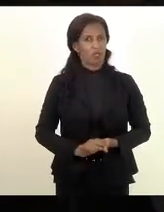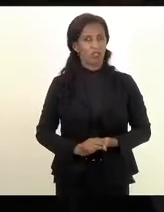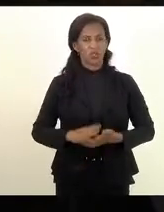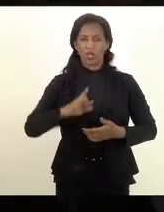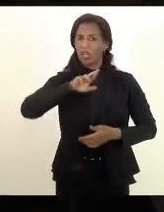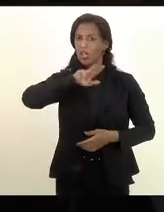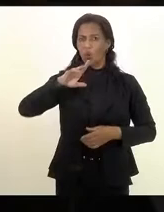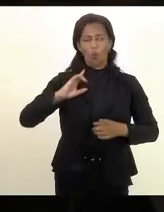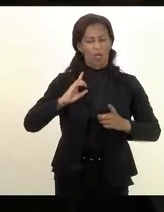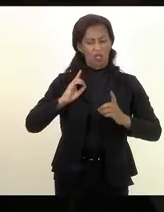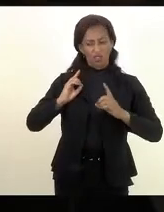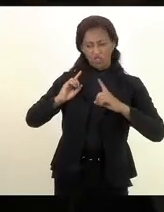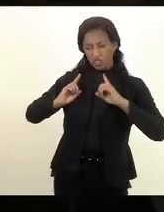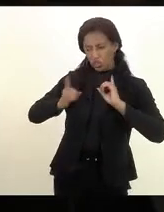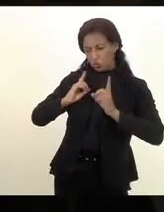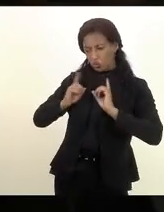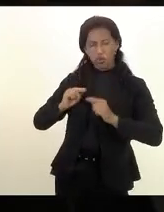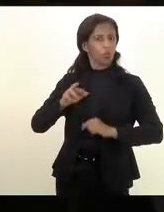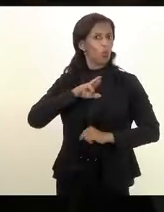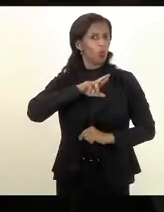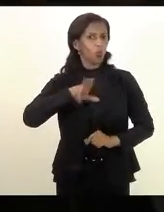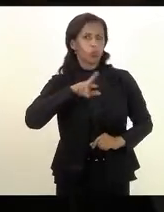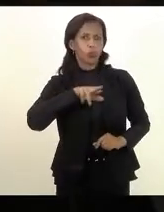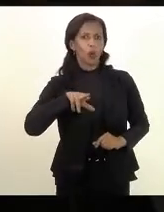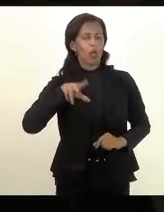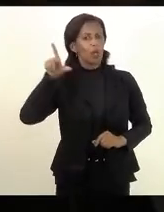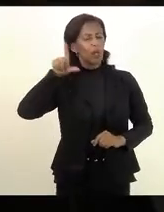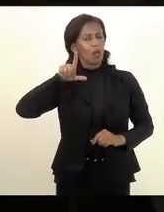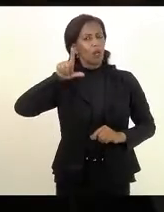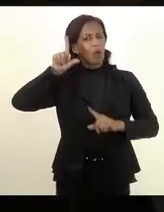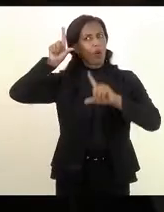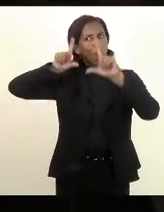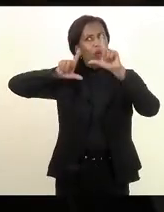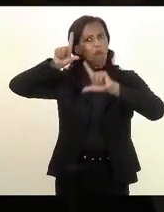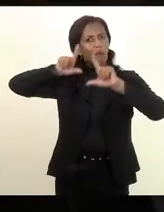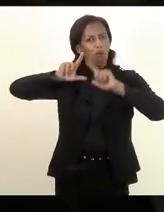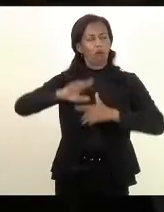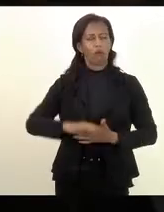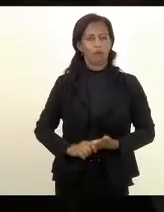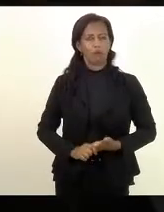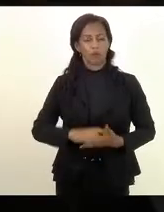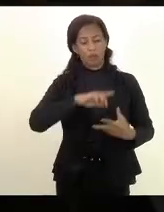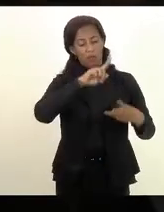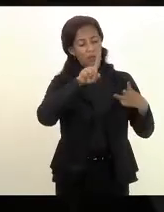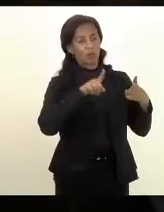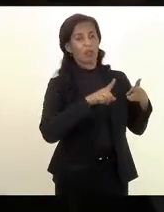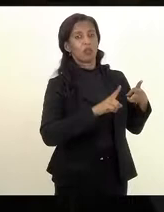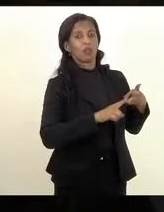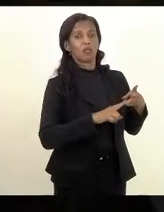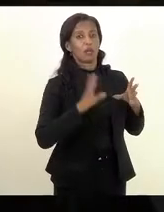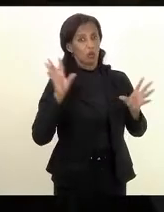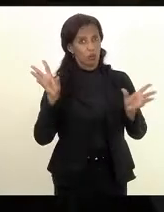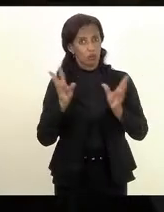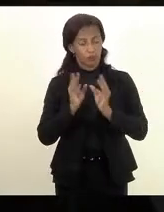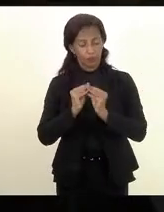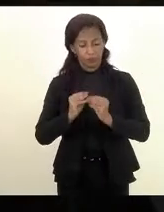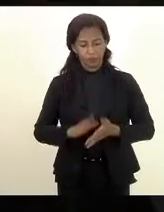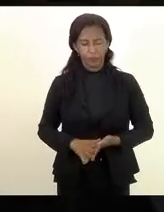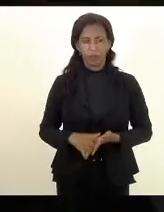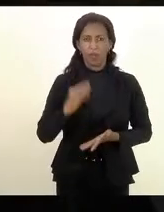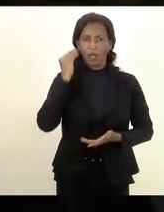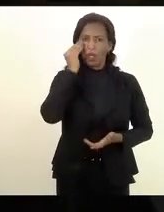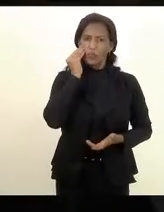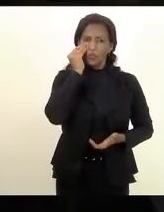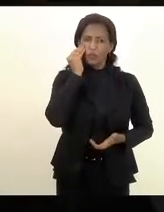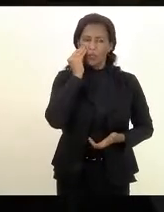discutindo assim abertamente sobretudo nos grandes veículos de comunicação e o terceiro aspecto que eu quero mencionar e já concluo é que a experiência do